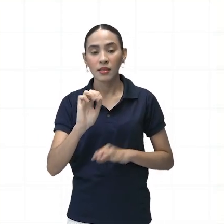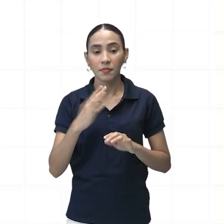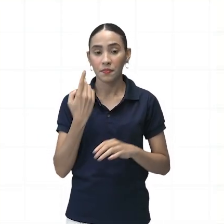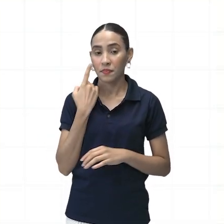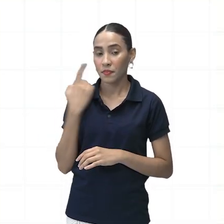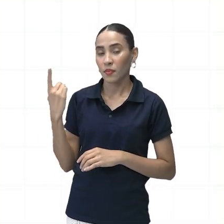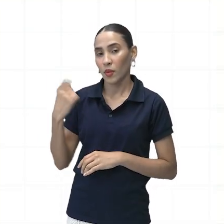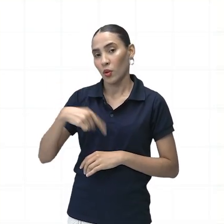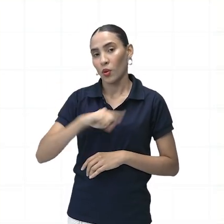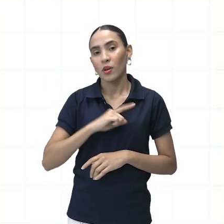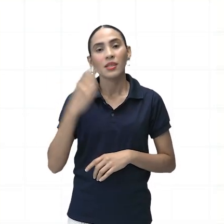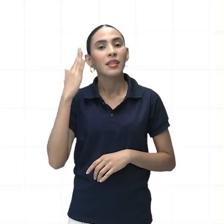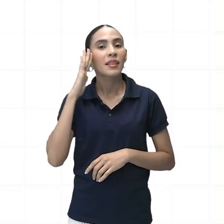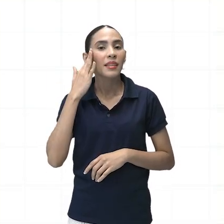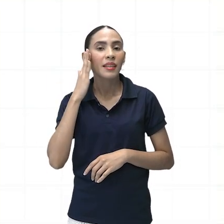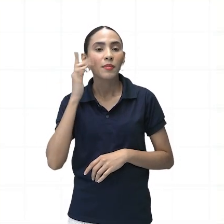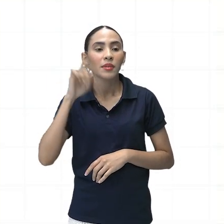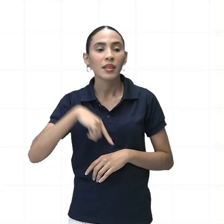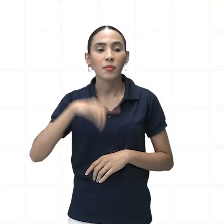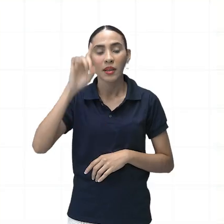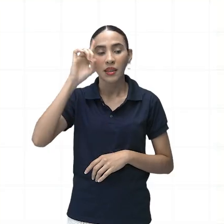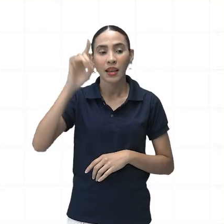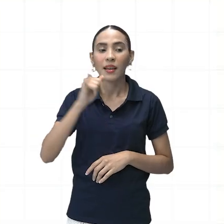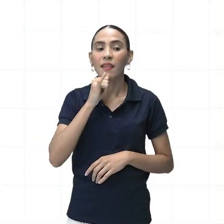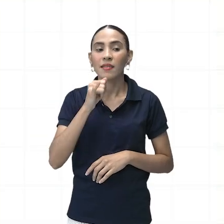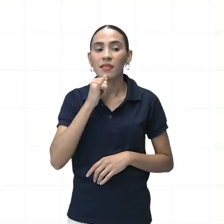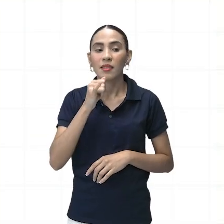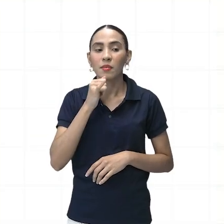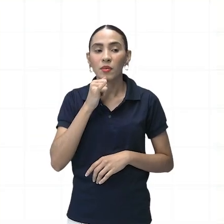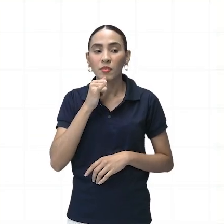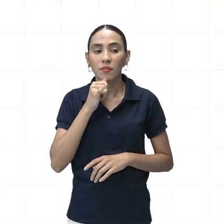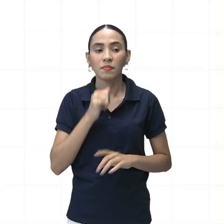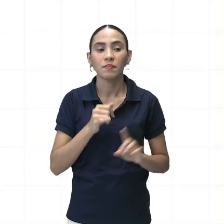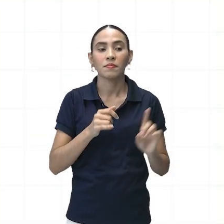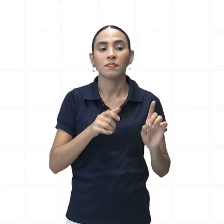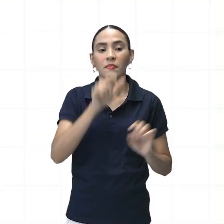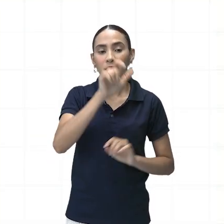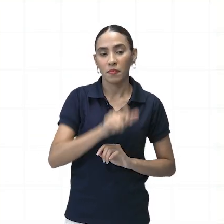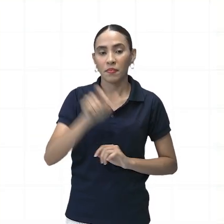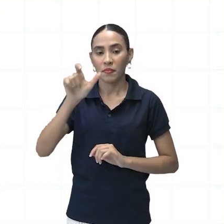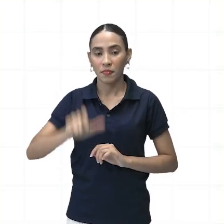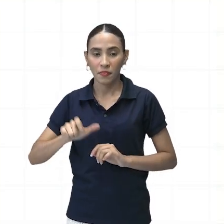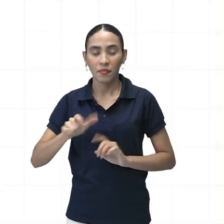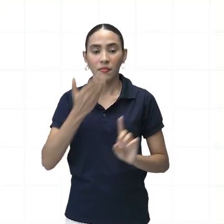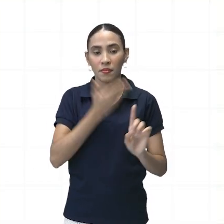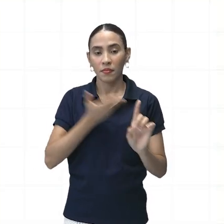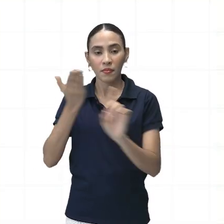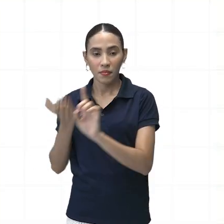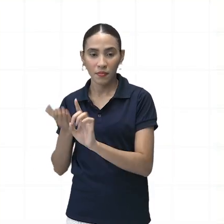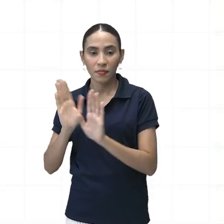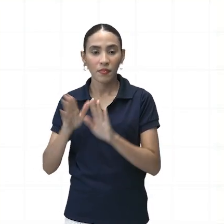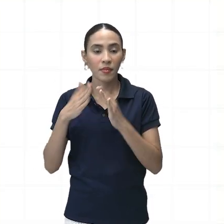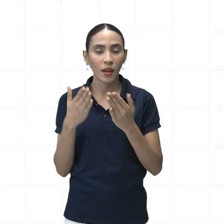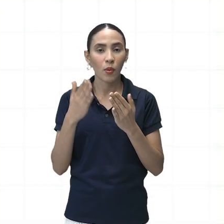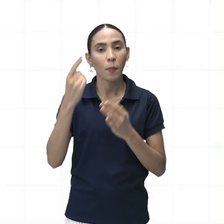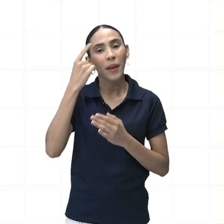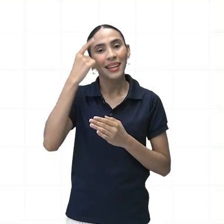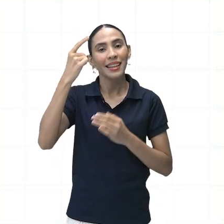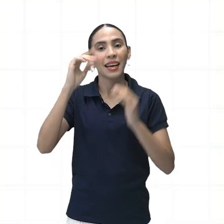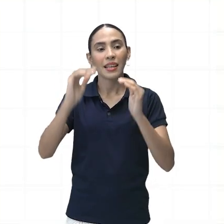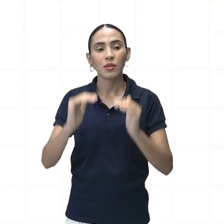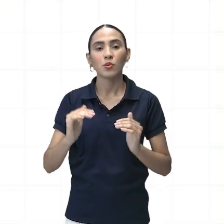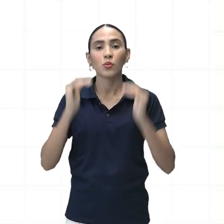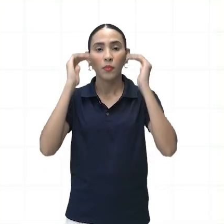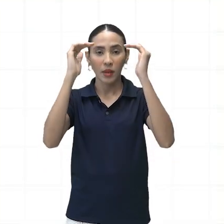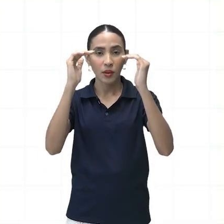primordialmente entendemos que é uma ideia, é uma realidade superior, né? E ao mesmo